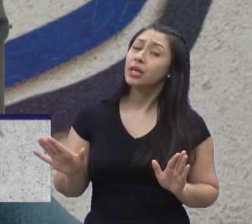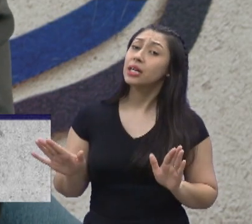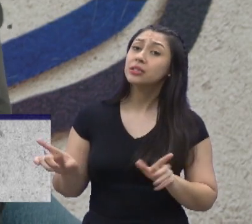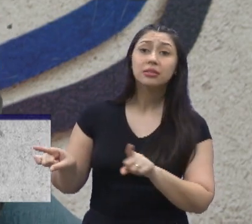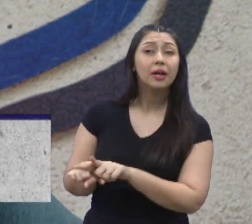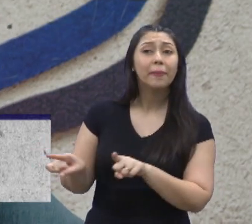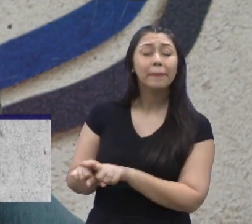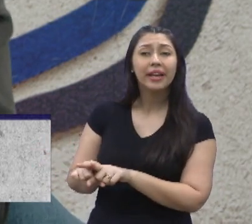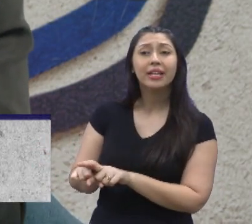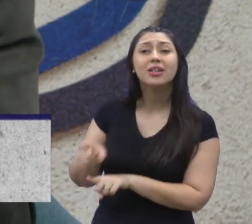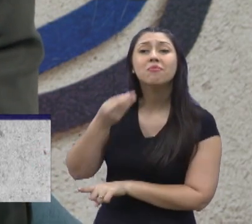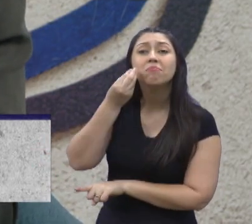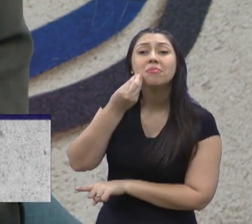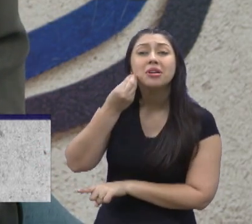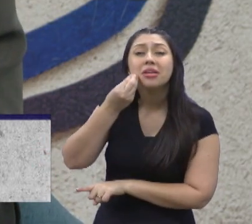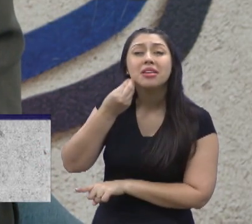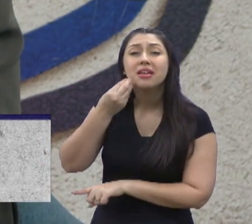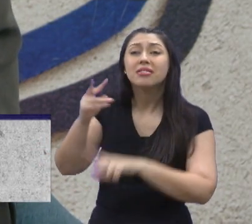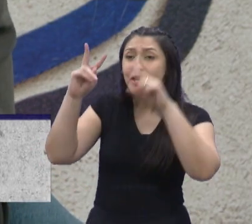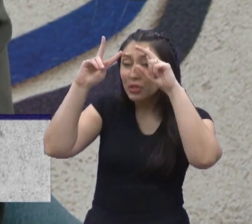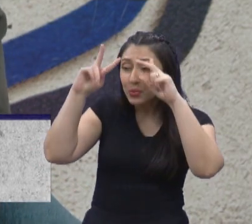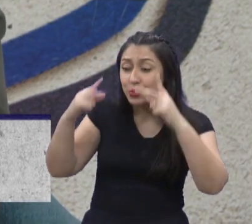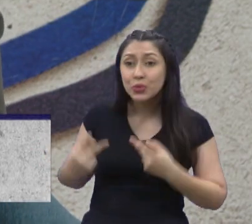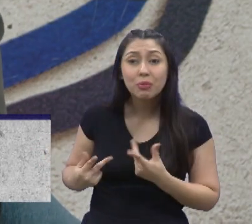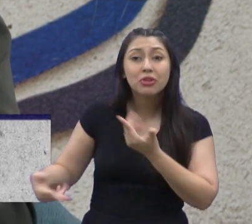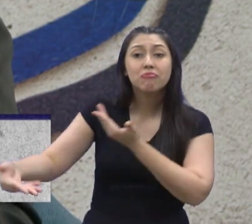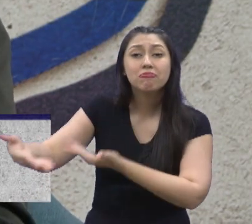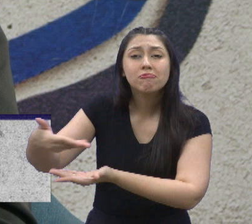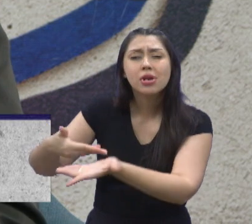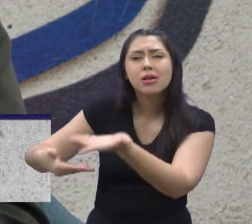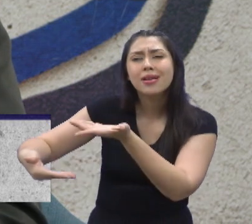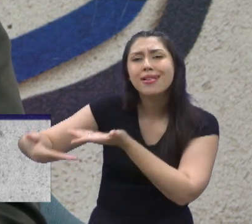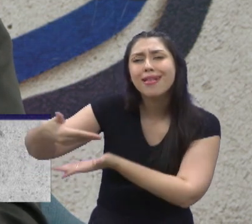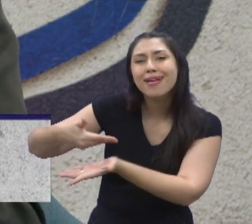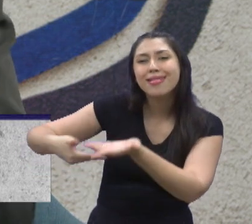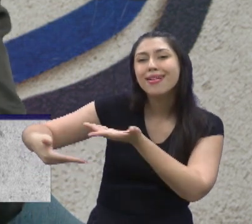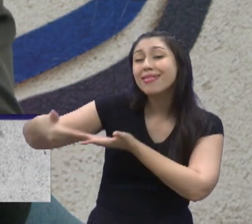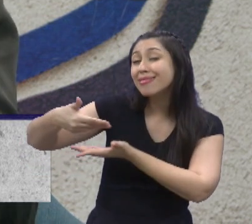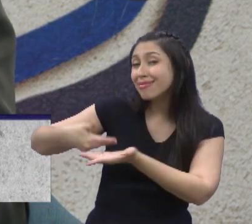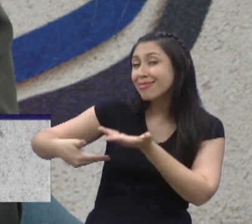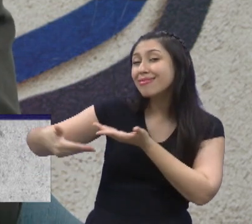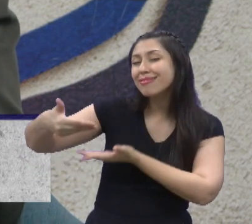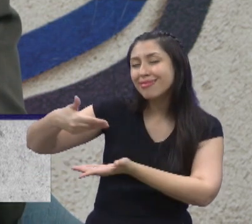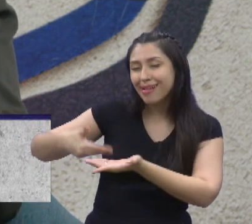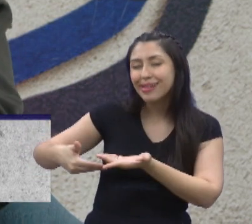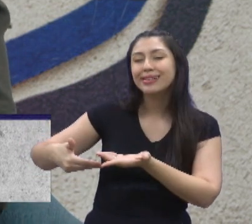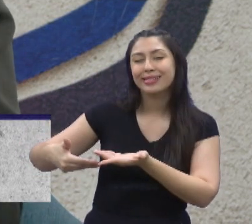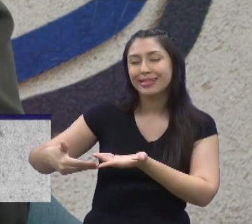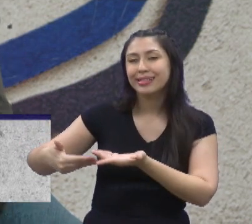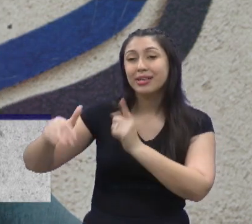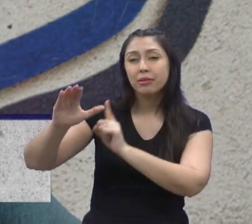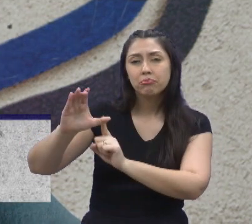também para o vendedor e para o cliente que está ali na loja física a experiência do online. né? Que é uma experiência